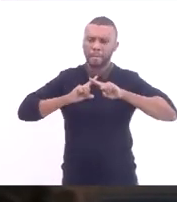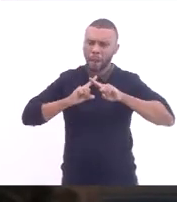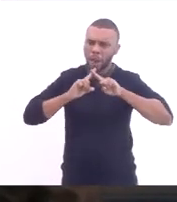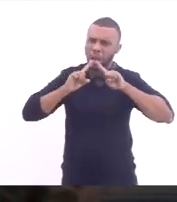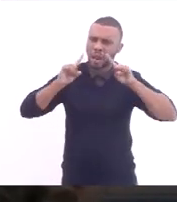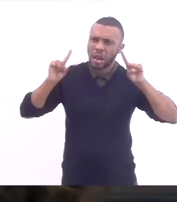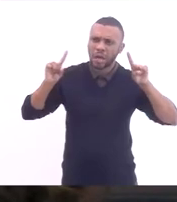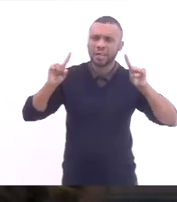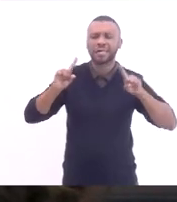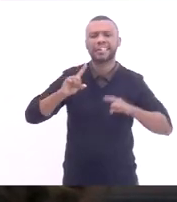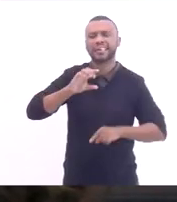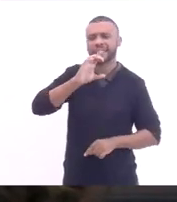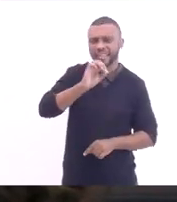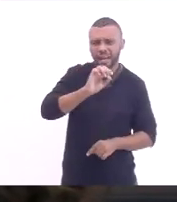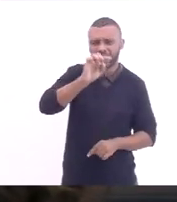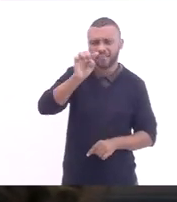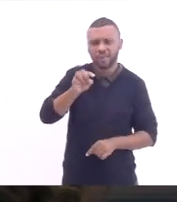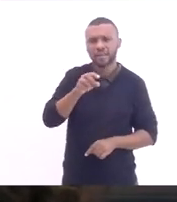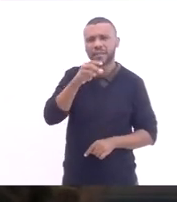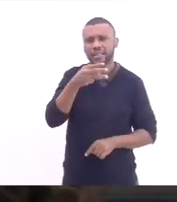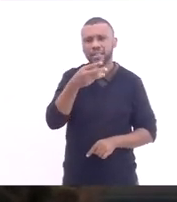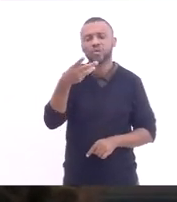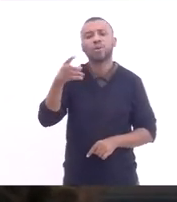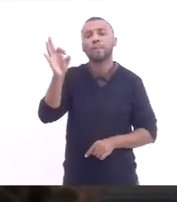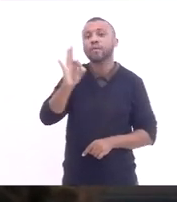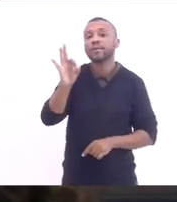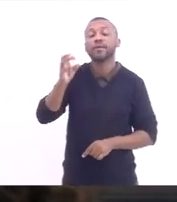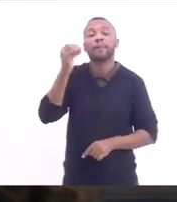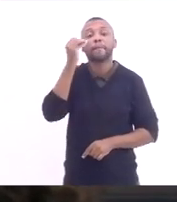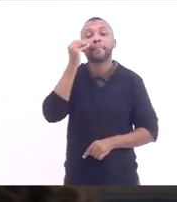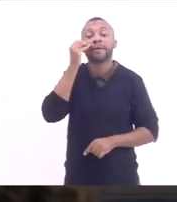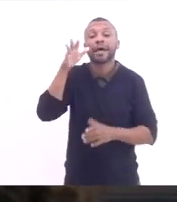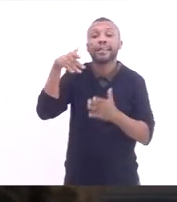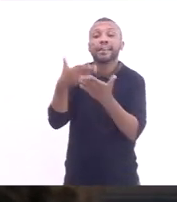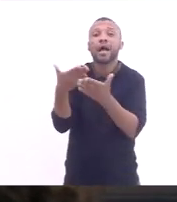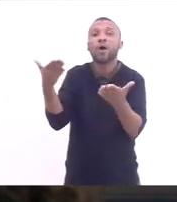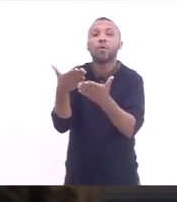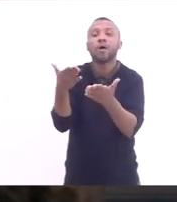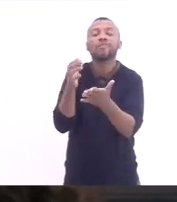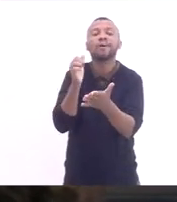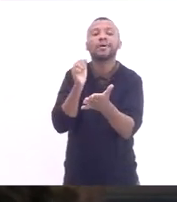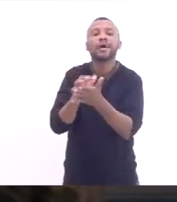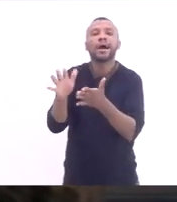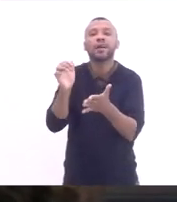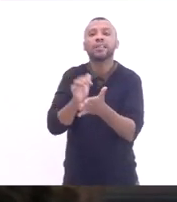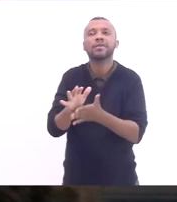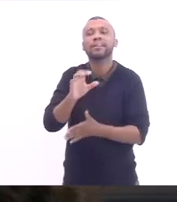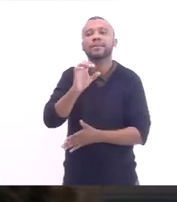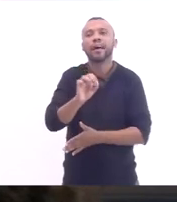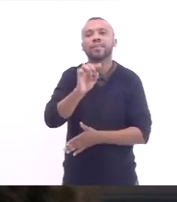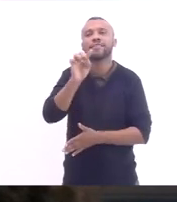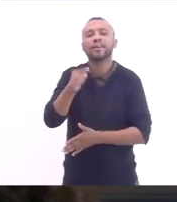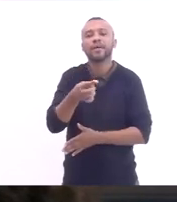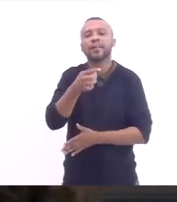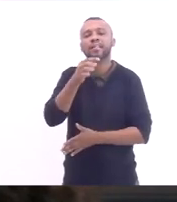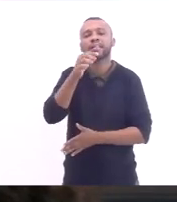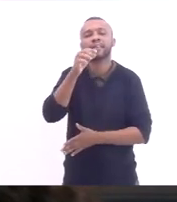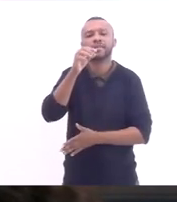vai. 0,32 previsto. Até agora, foi gasto só